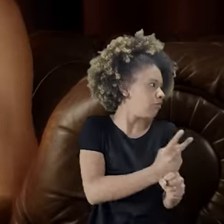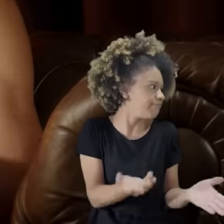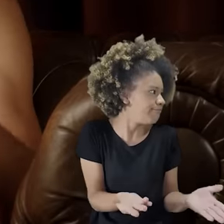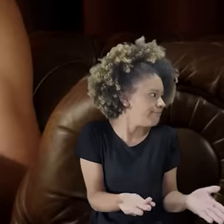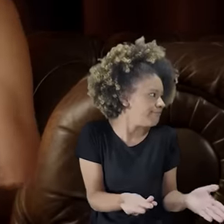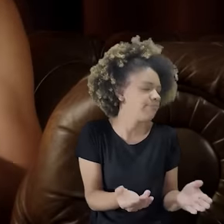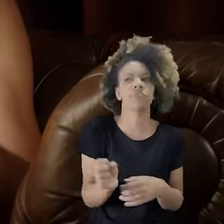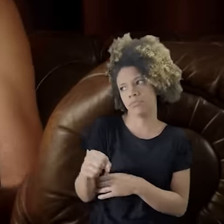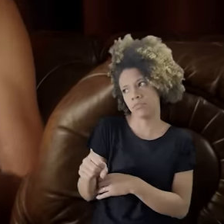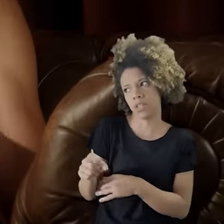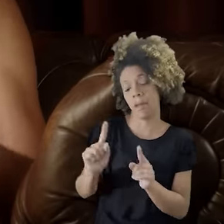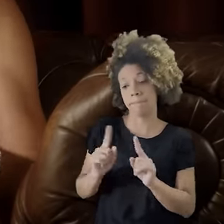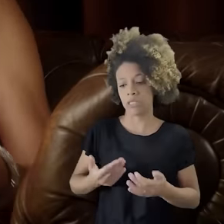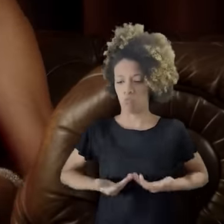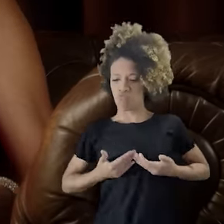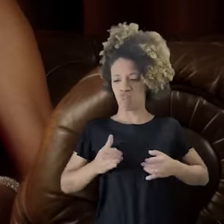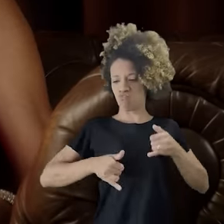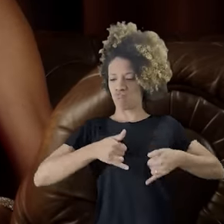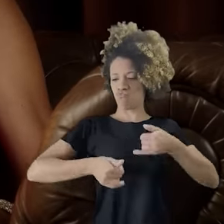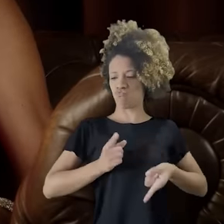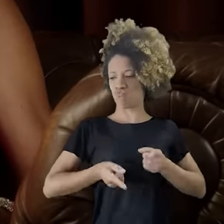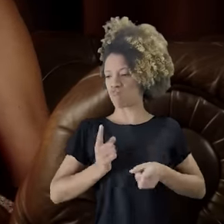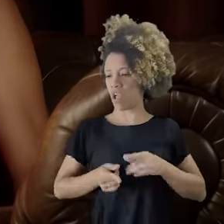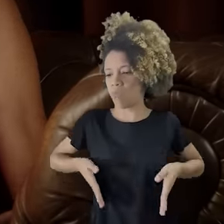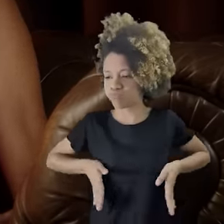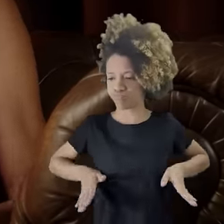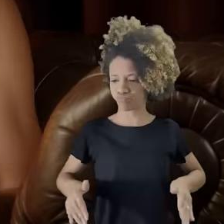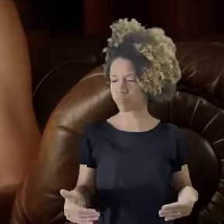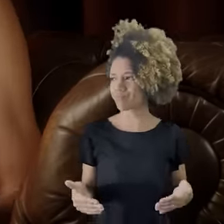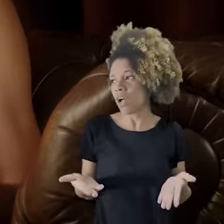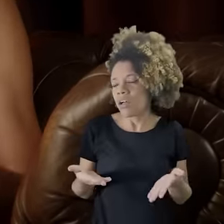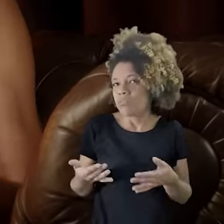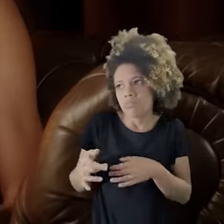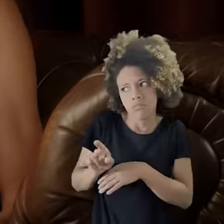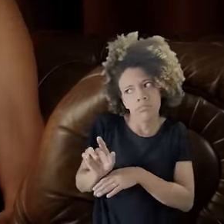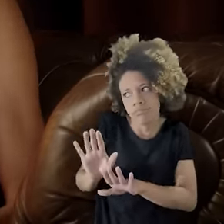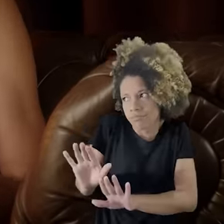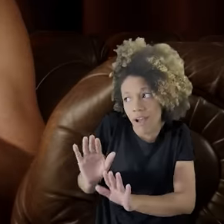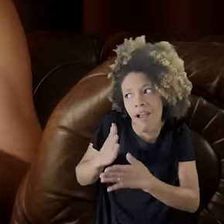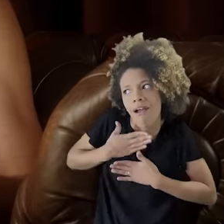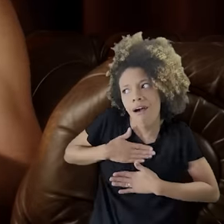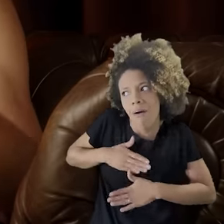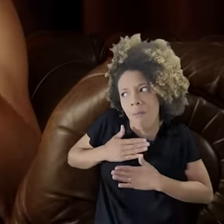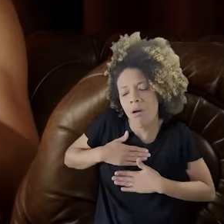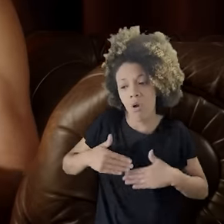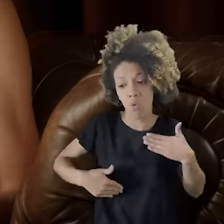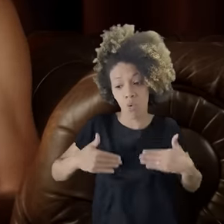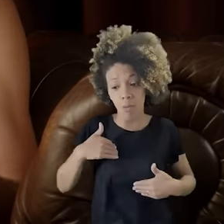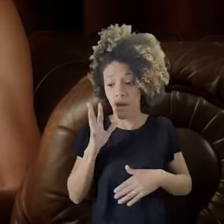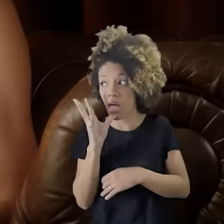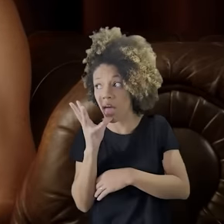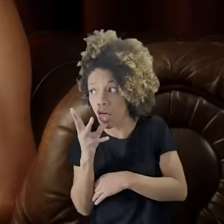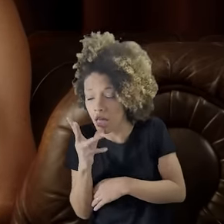mas ao mesmo tempo montado a peito bunda é quadril sabe tudo aí não é assim o corpo ele vai